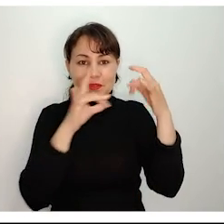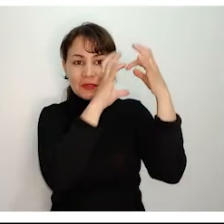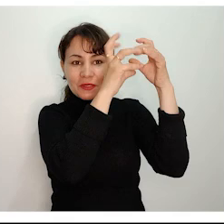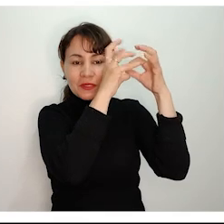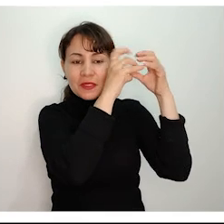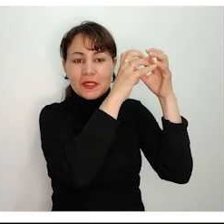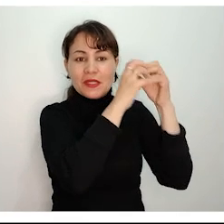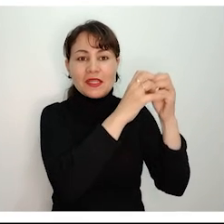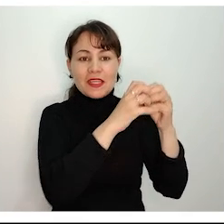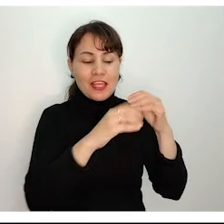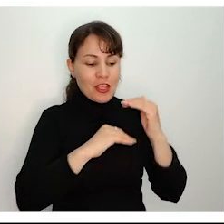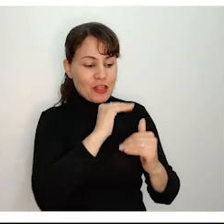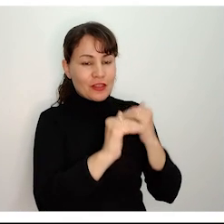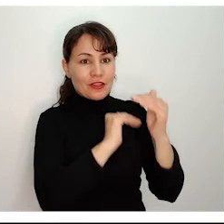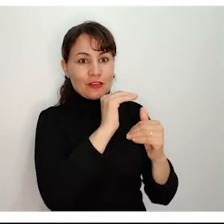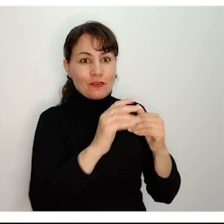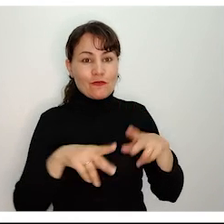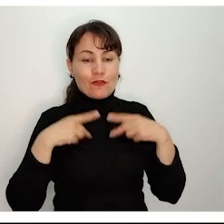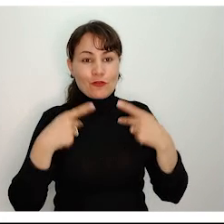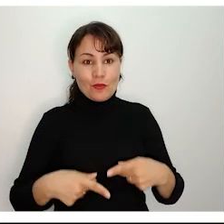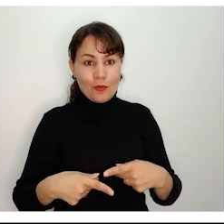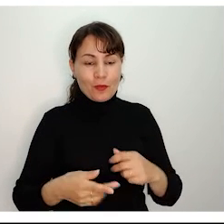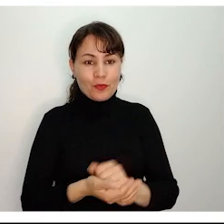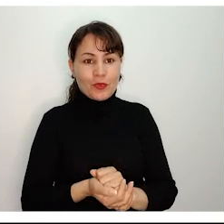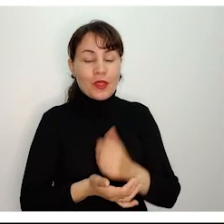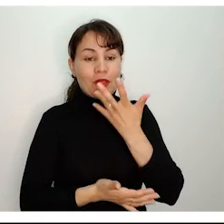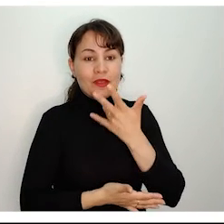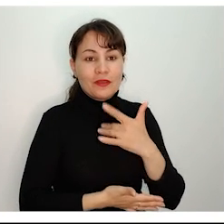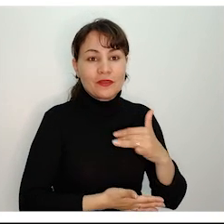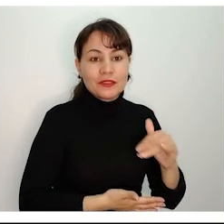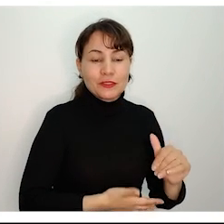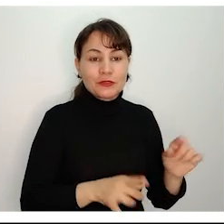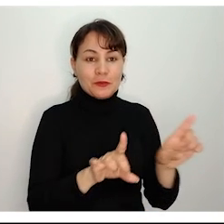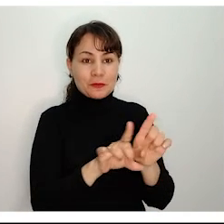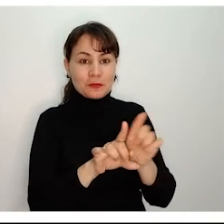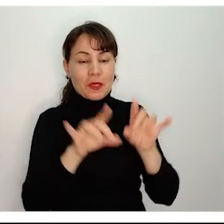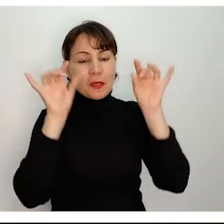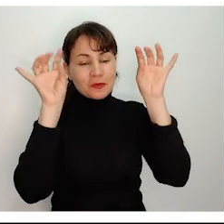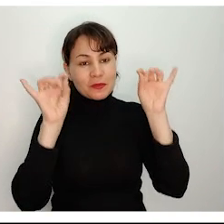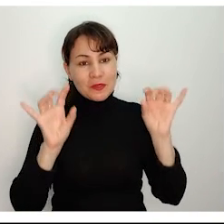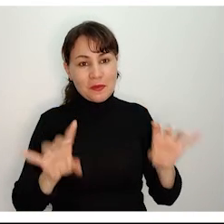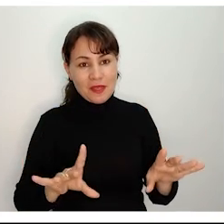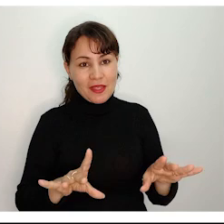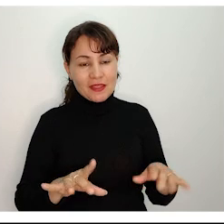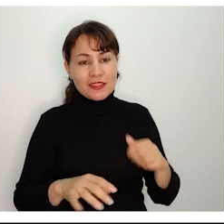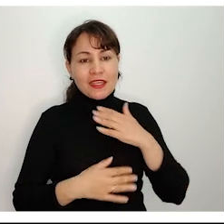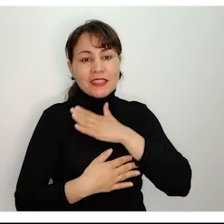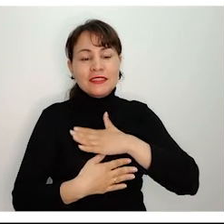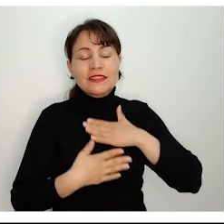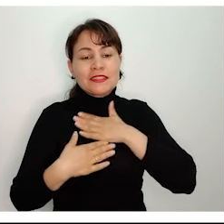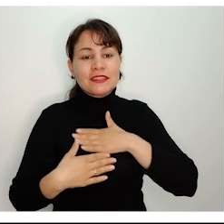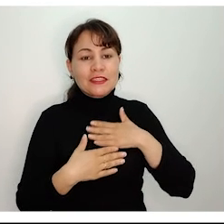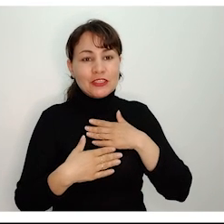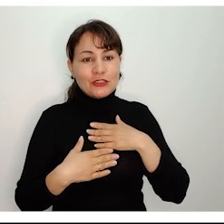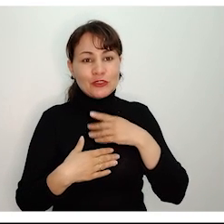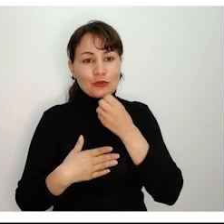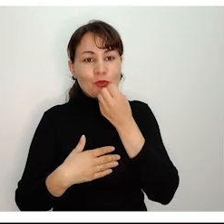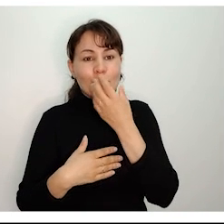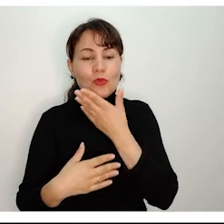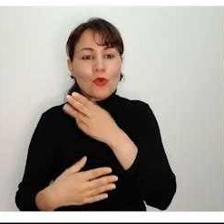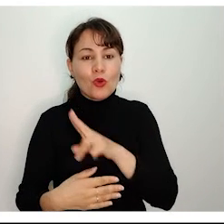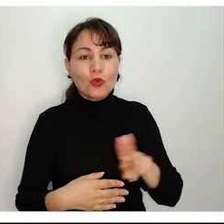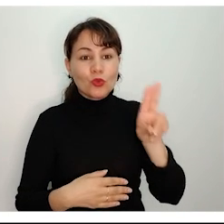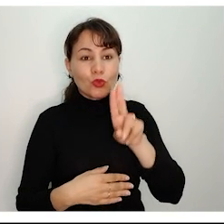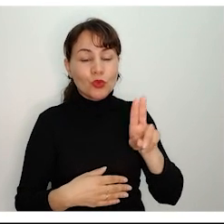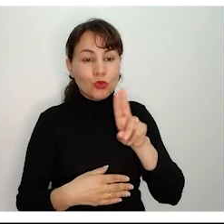assunto de neurociências e desenvolvimento humano, desenvolvimento infantil, especialmente. E desejo que vocês façam